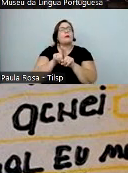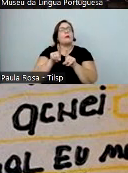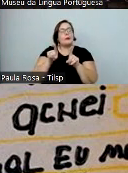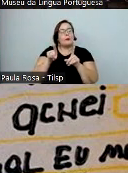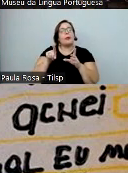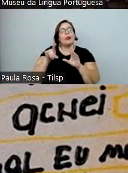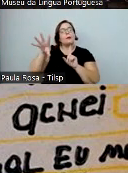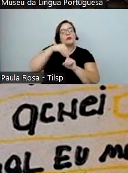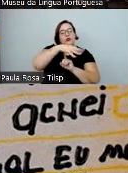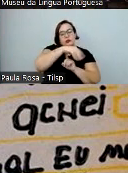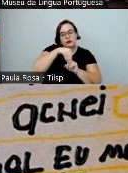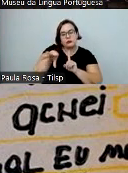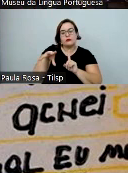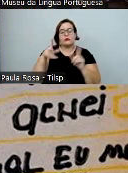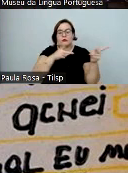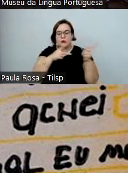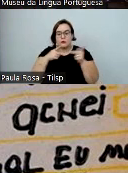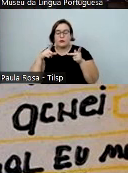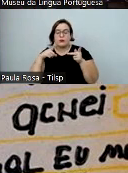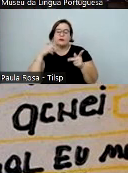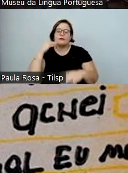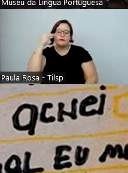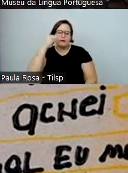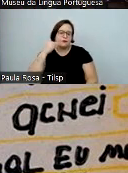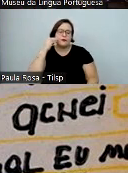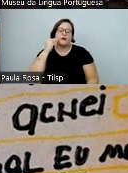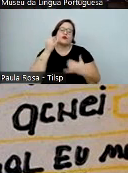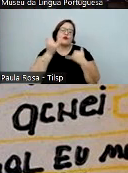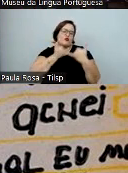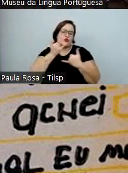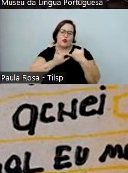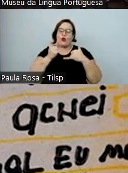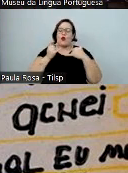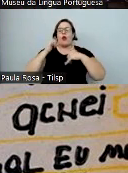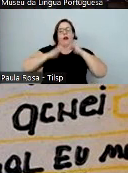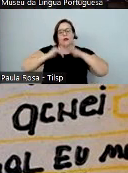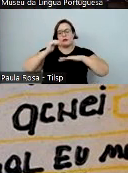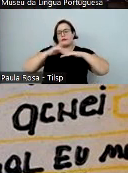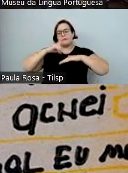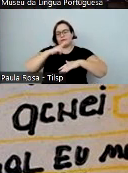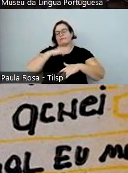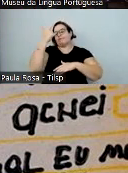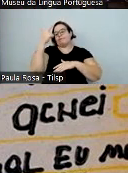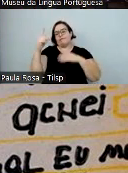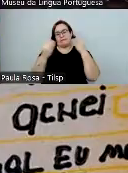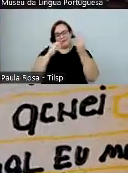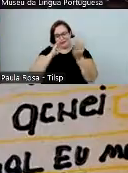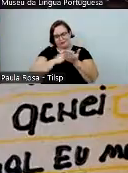uma série de experiências uma série de Jogos uma série de ações que trazem aí outras camadas de interpretação